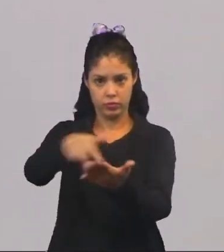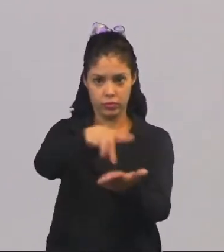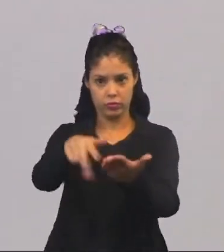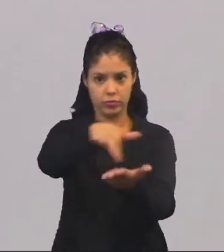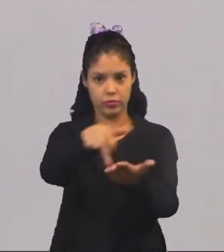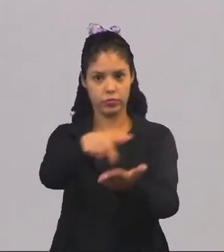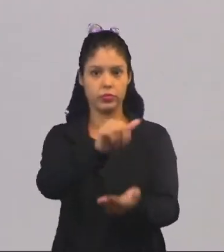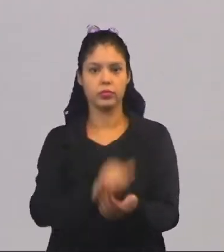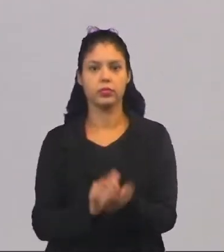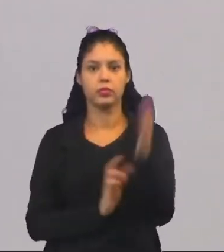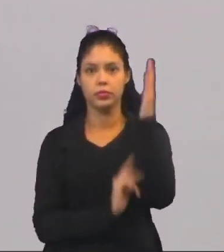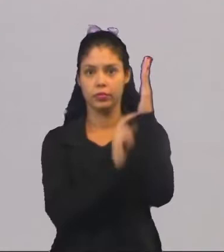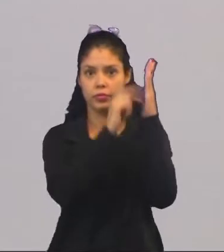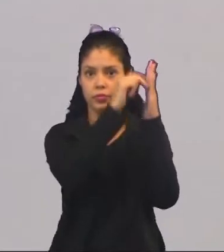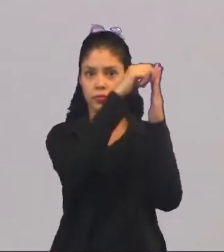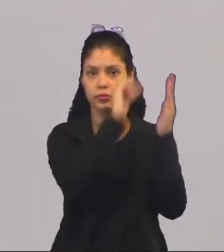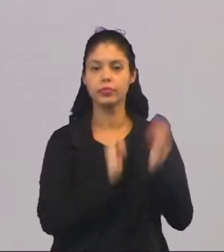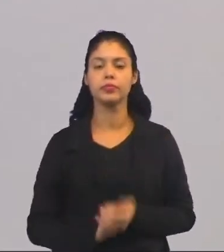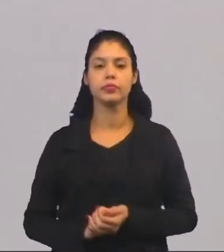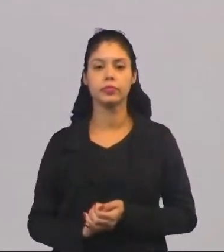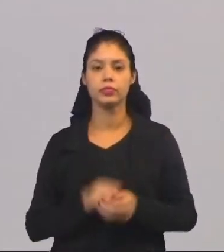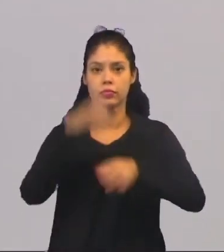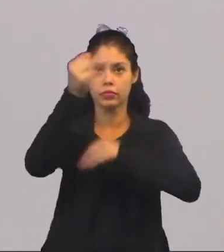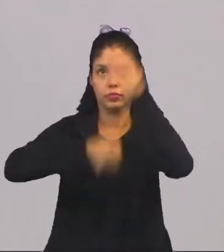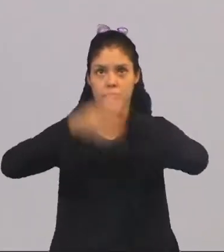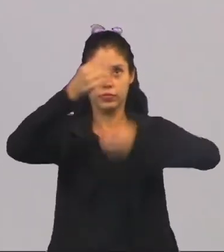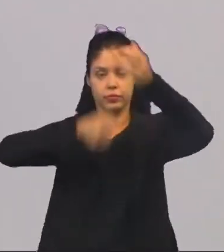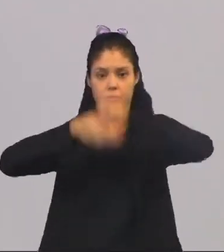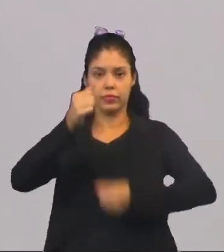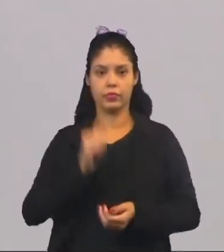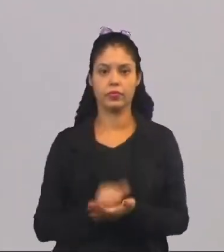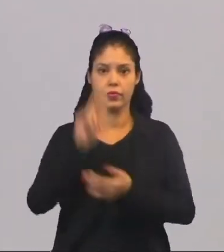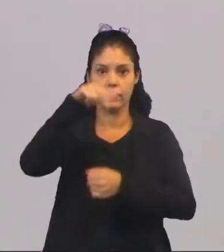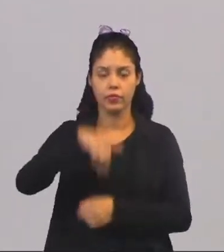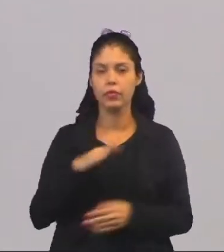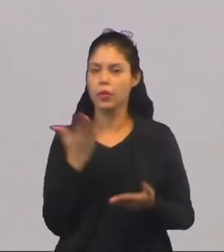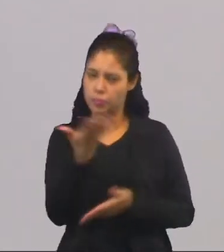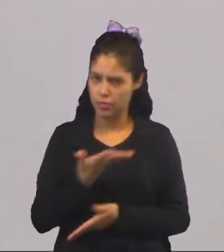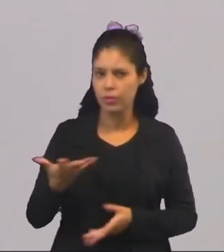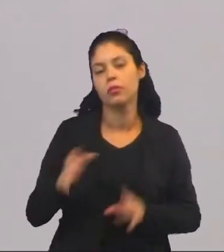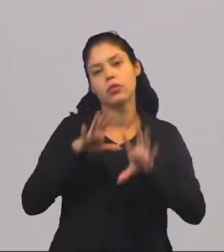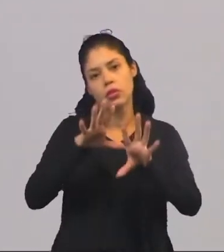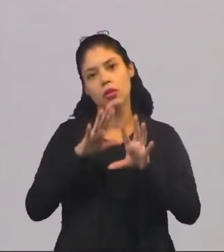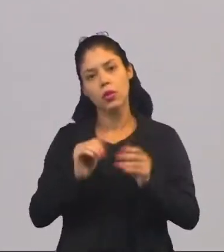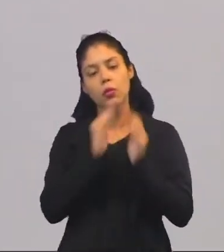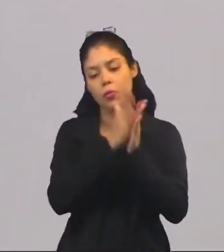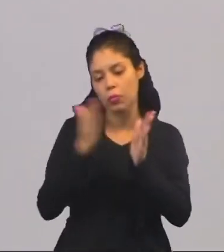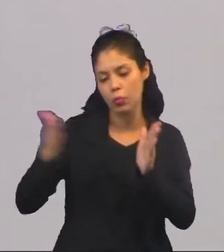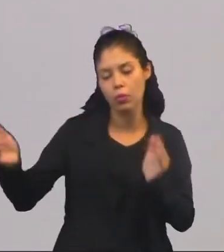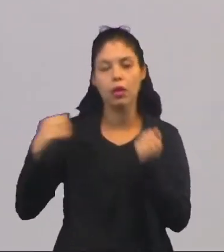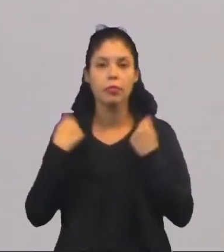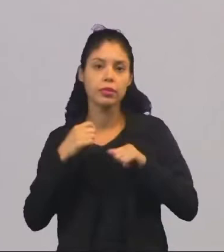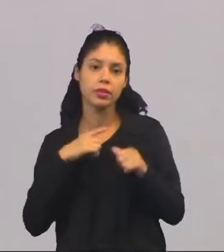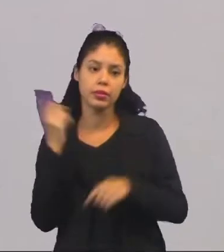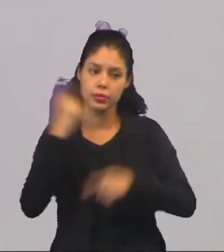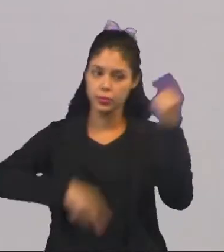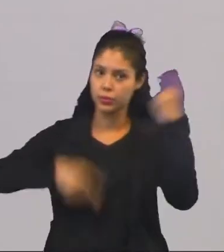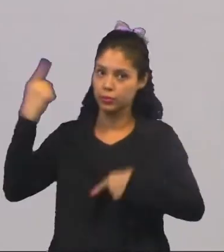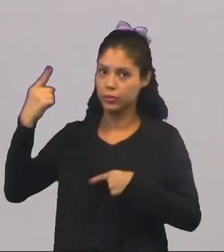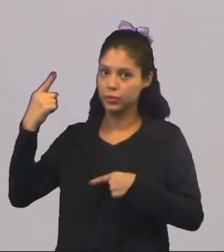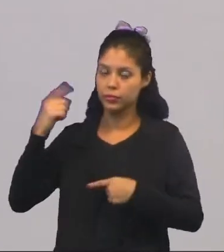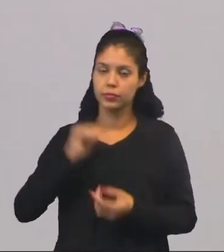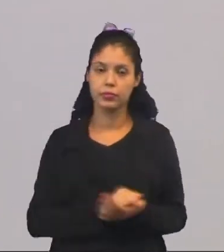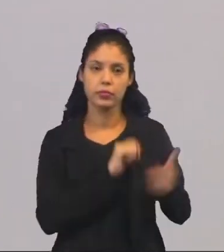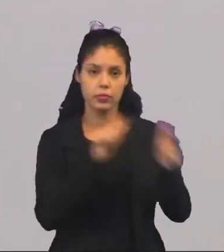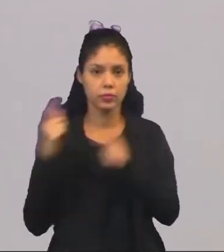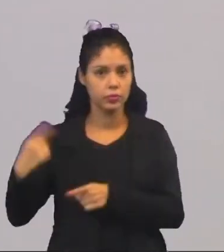lado, pula para o outro, se atrepa na cordinha, pula a mureta. Basicamente consiste em um percurso em que a gente tem que superar